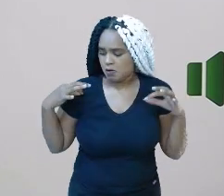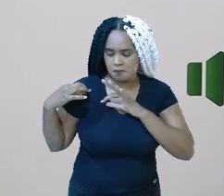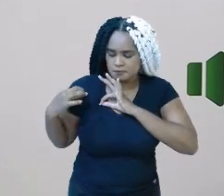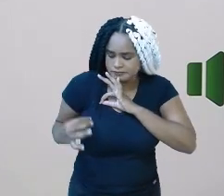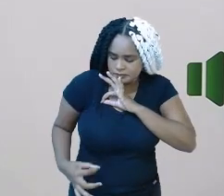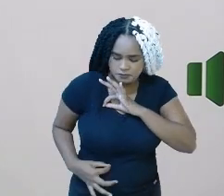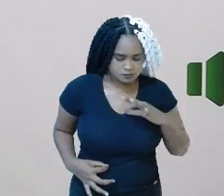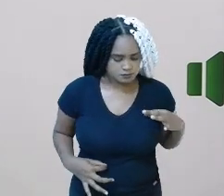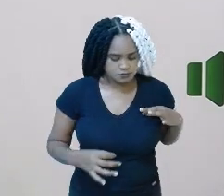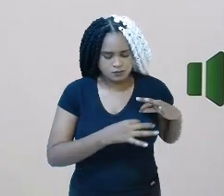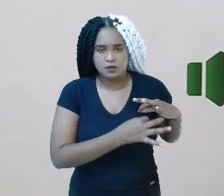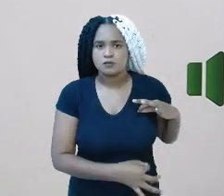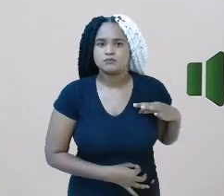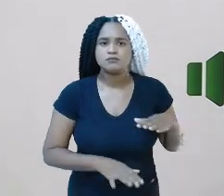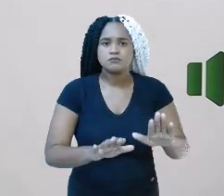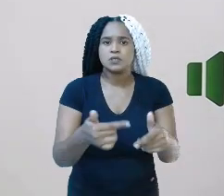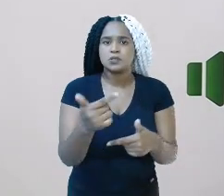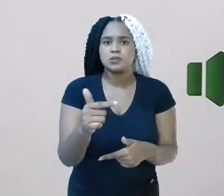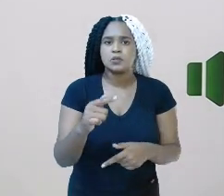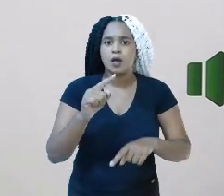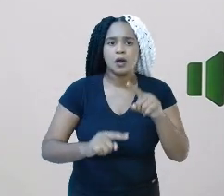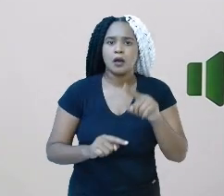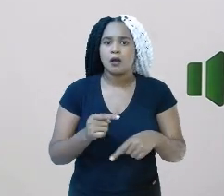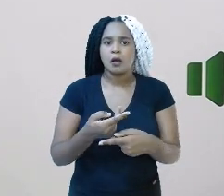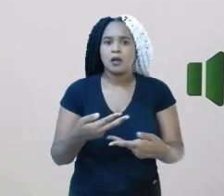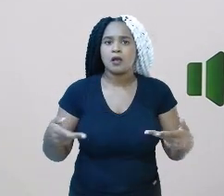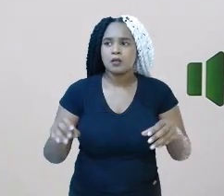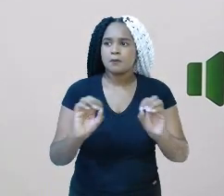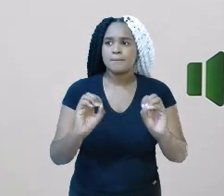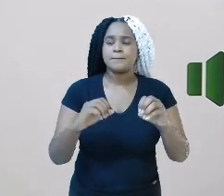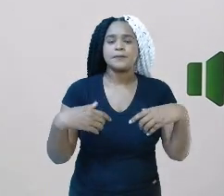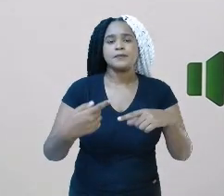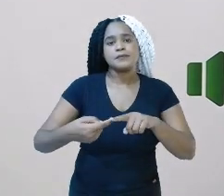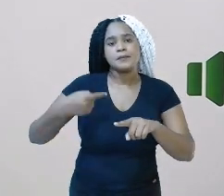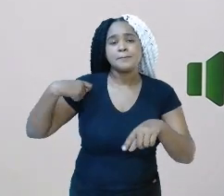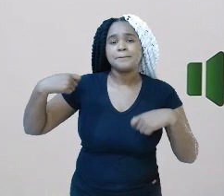né? Eles precisavam de algo que